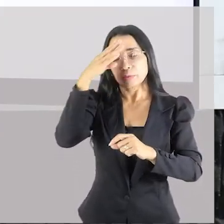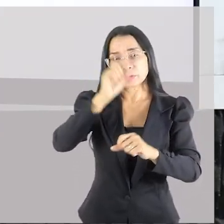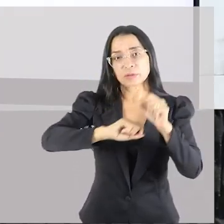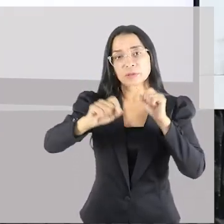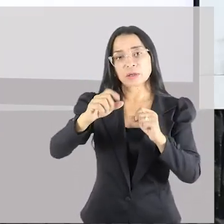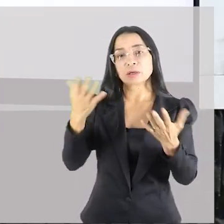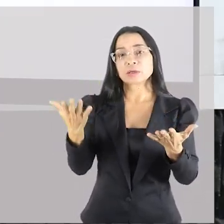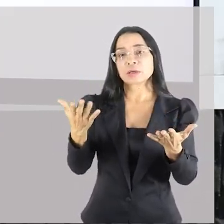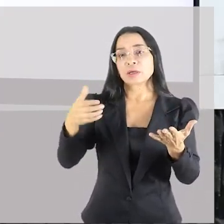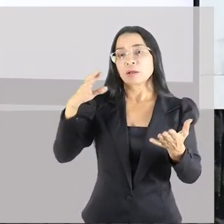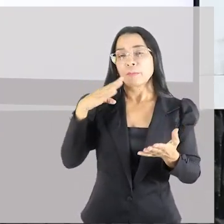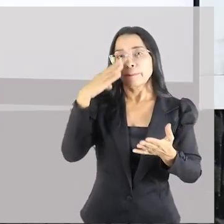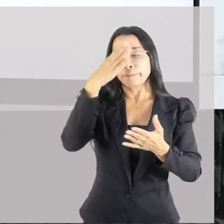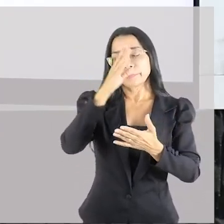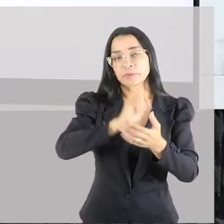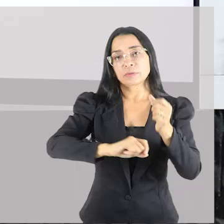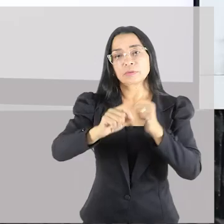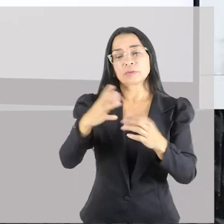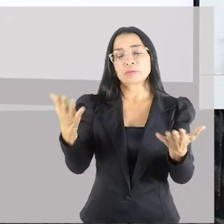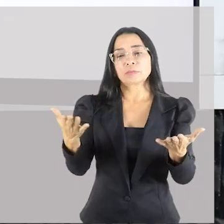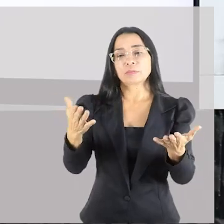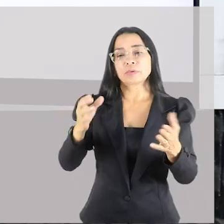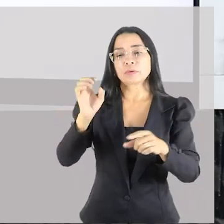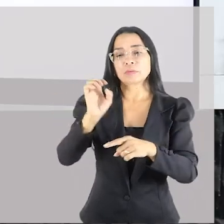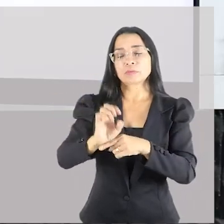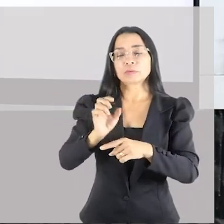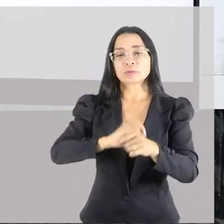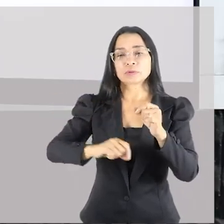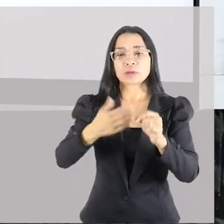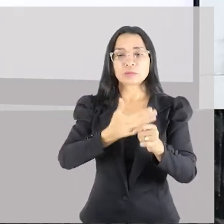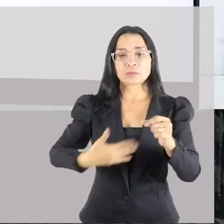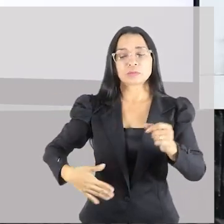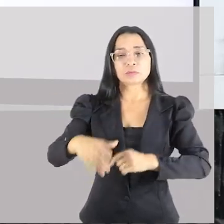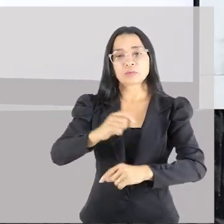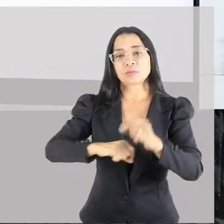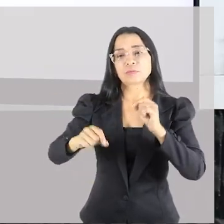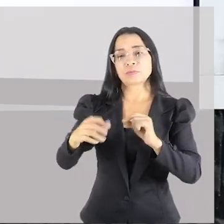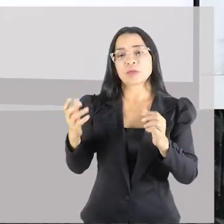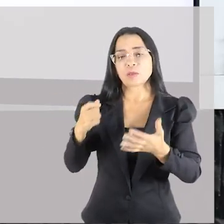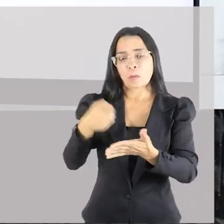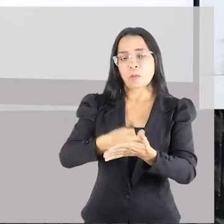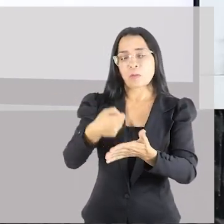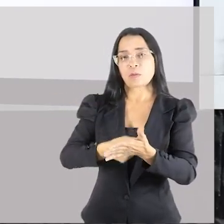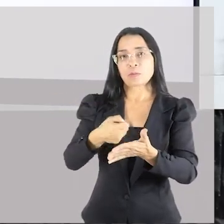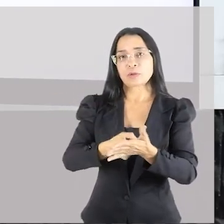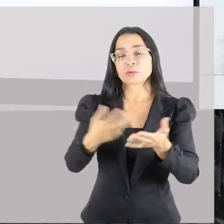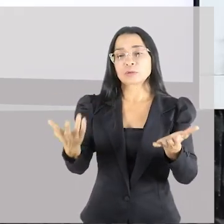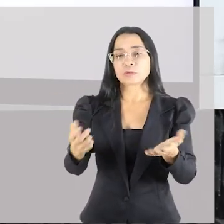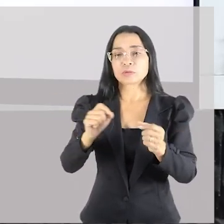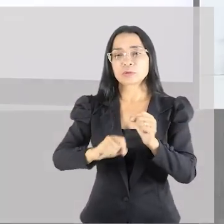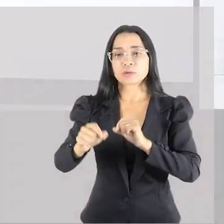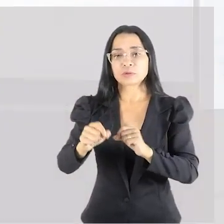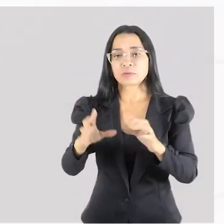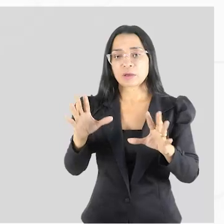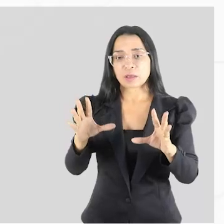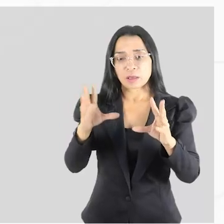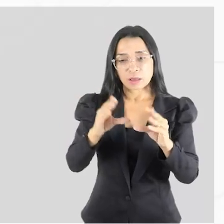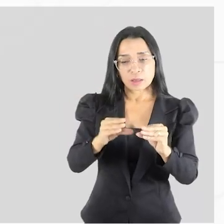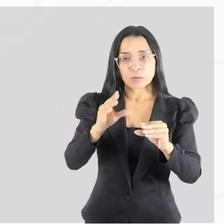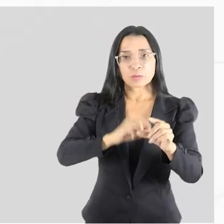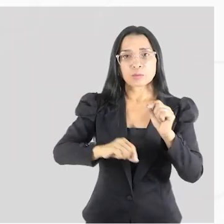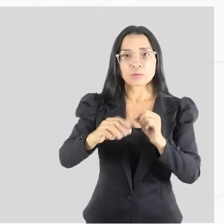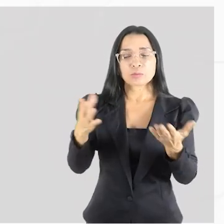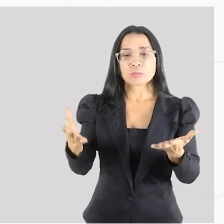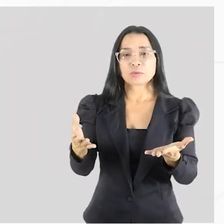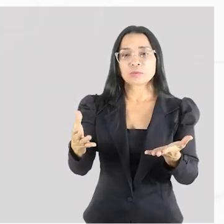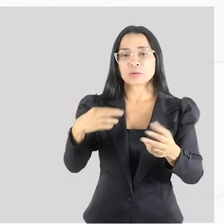do Estado repressor, ele de fato vai, né, abafar mais essa revolta. Então, eventualmente as